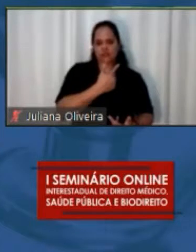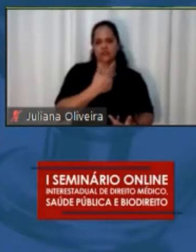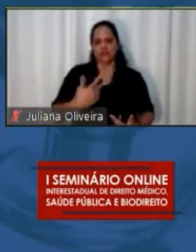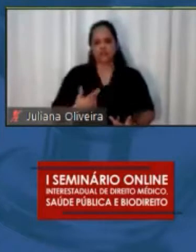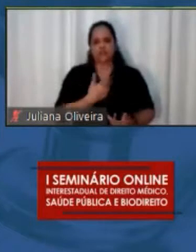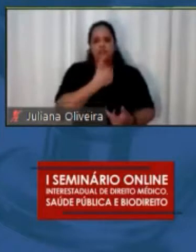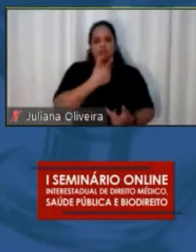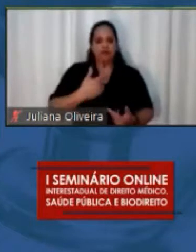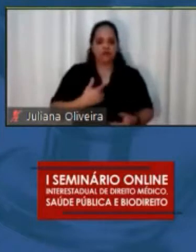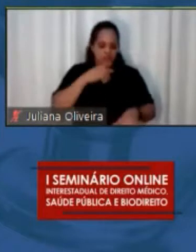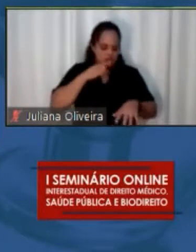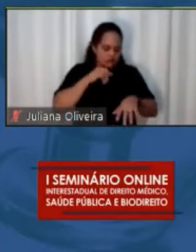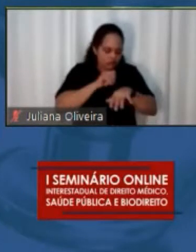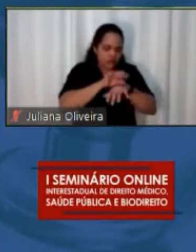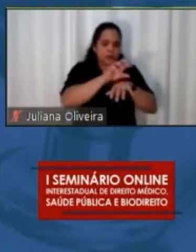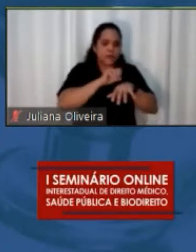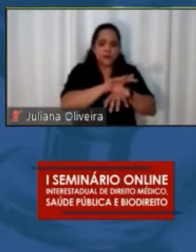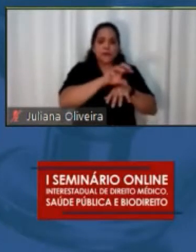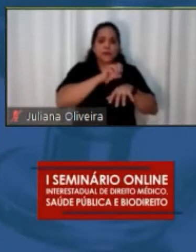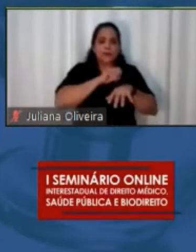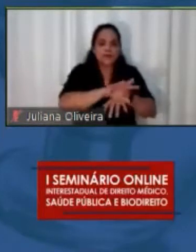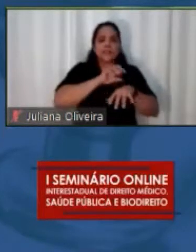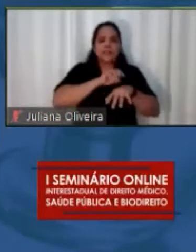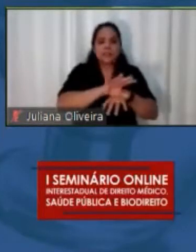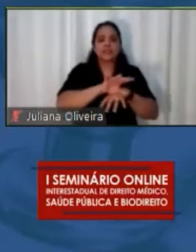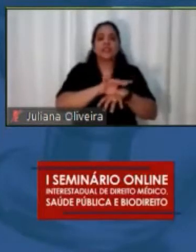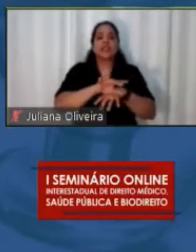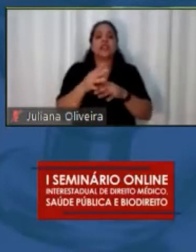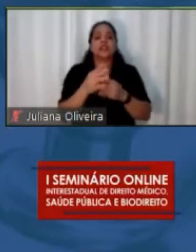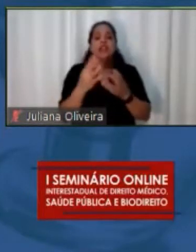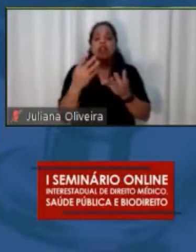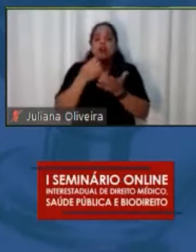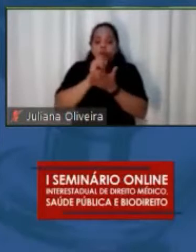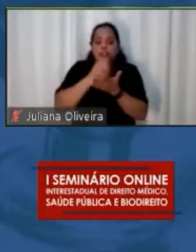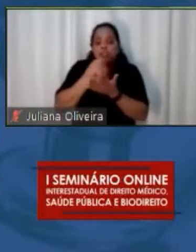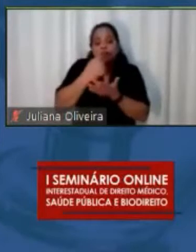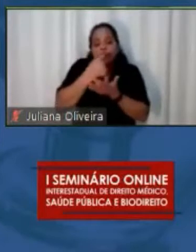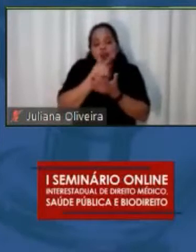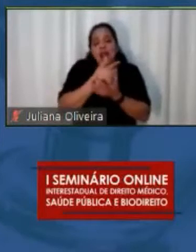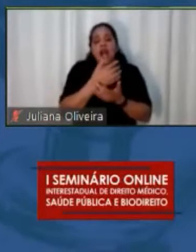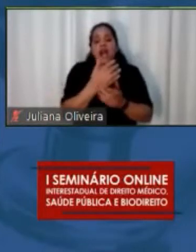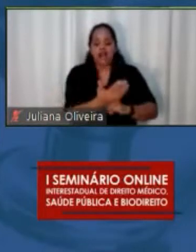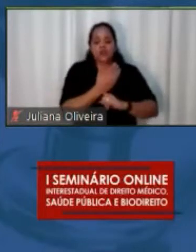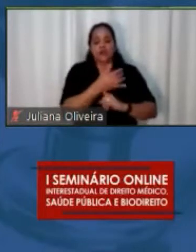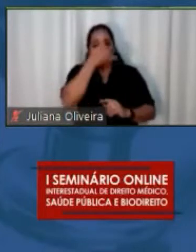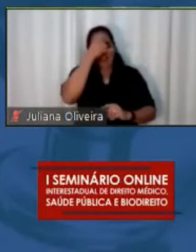ácido tranexâmico mostra que ele reduz a probabilidade do paciente receber sangue em 1/3.